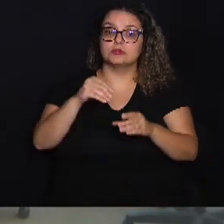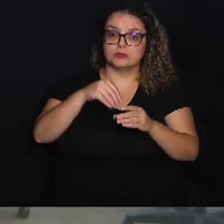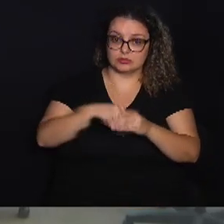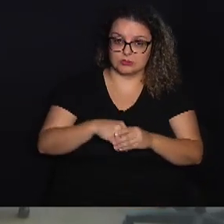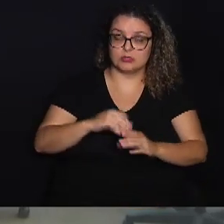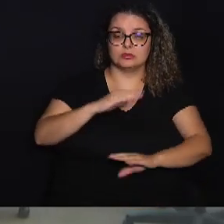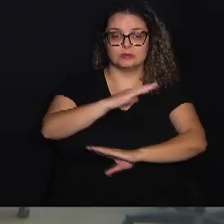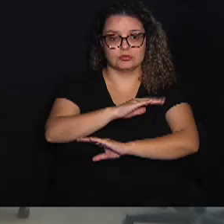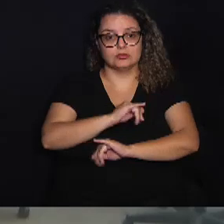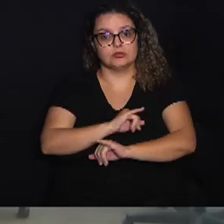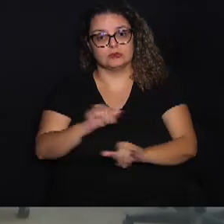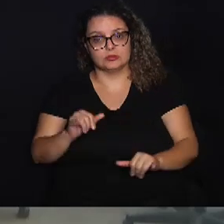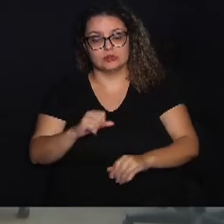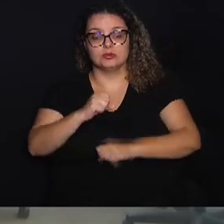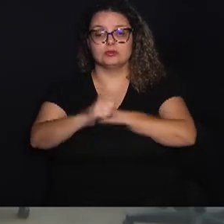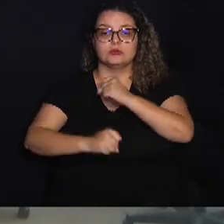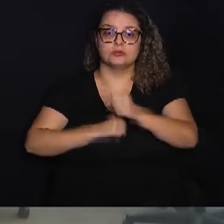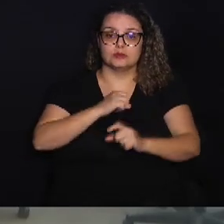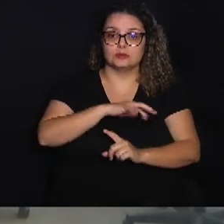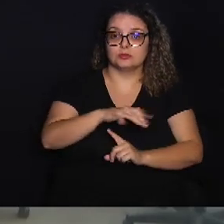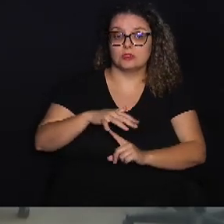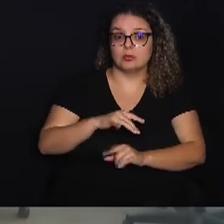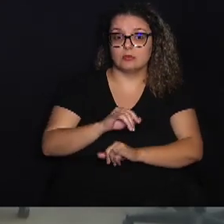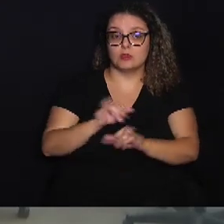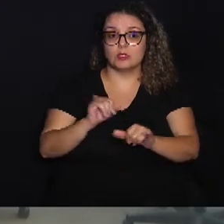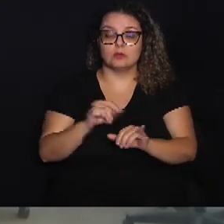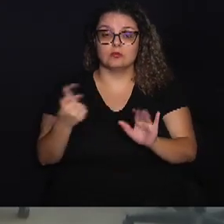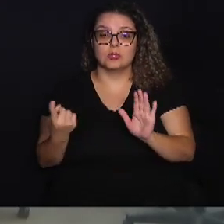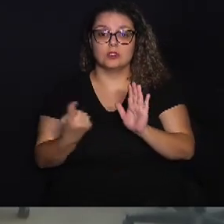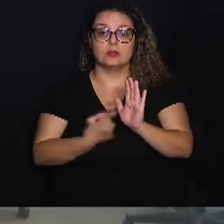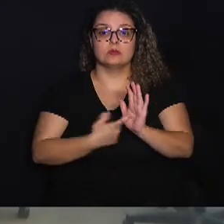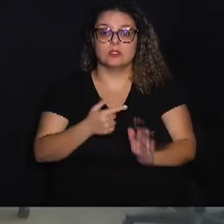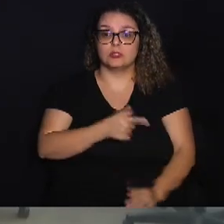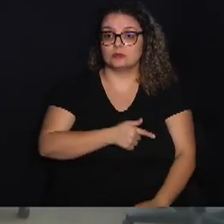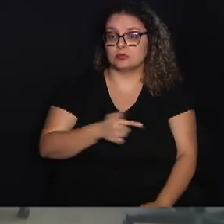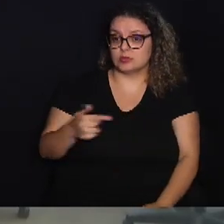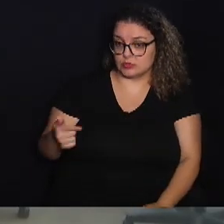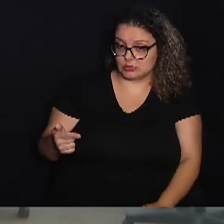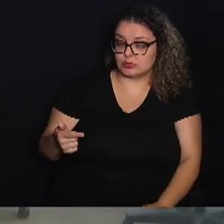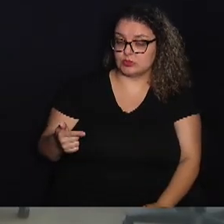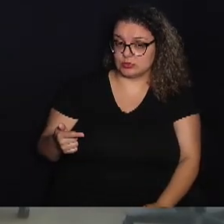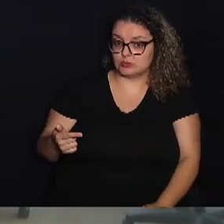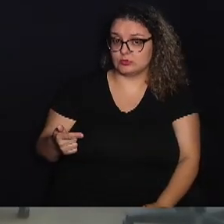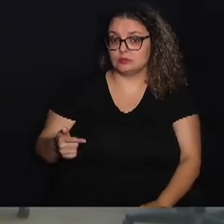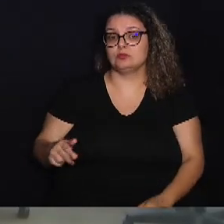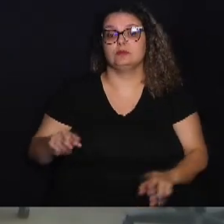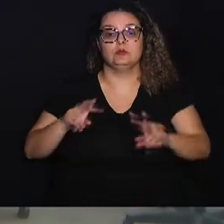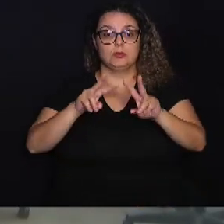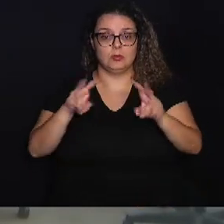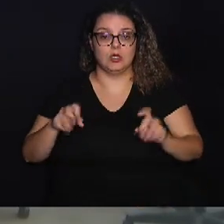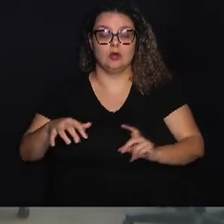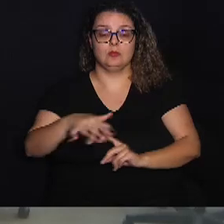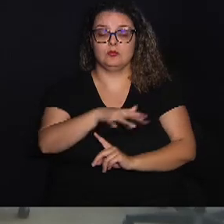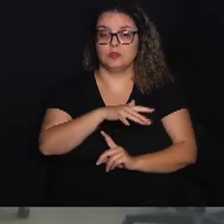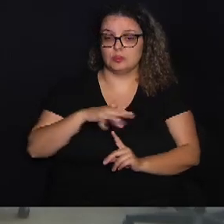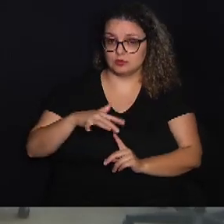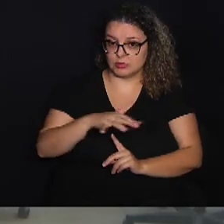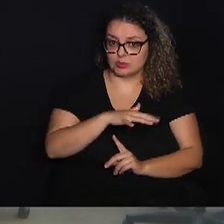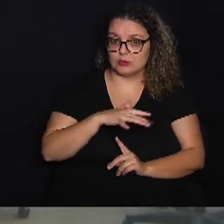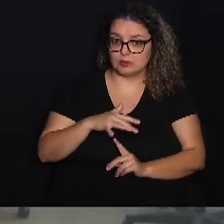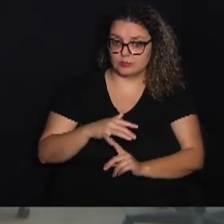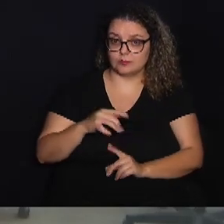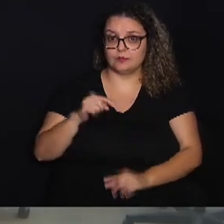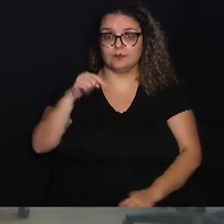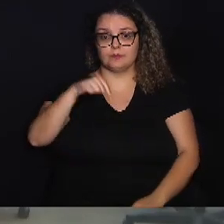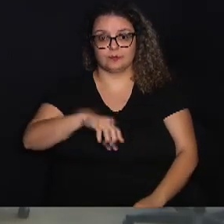jornal o giro ambiental traz notícias que marcaram a semana com o tema meio ambiente aqui